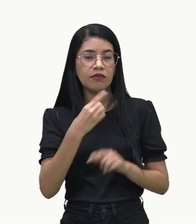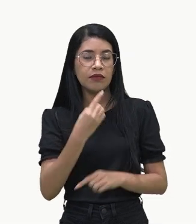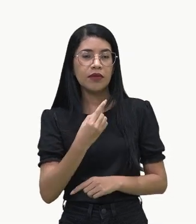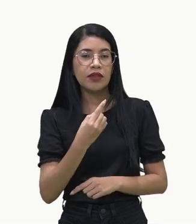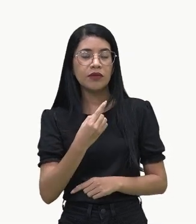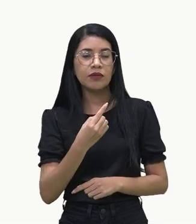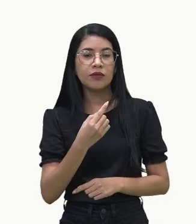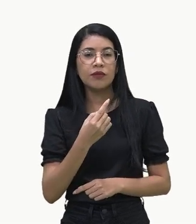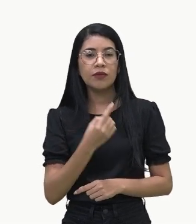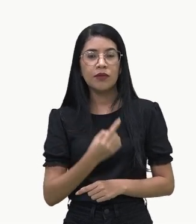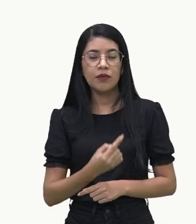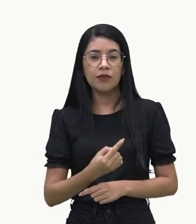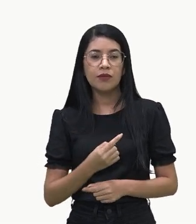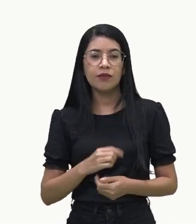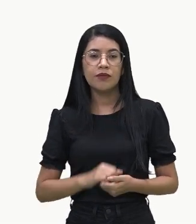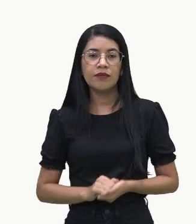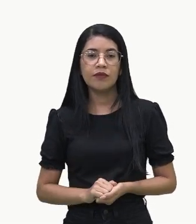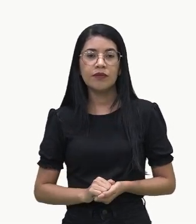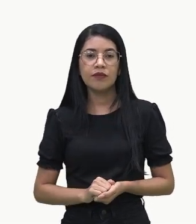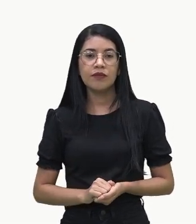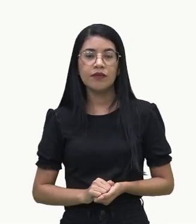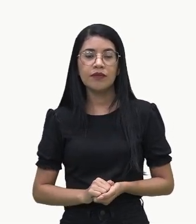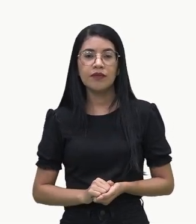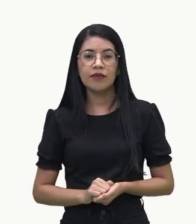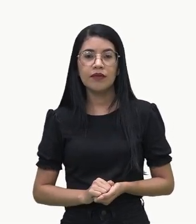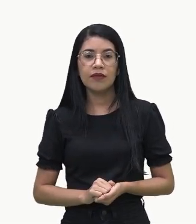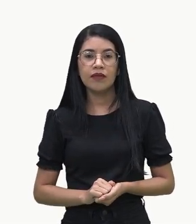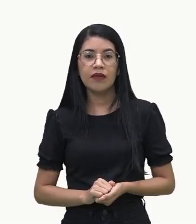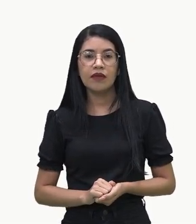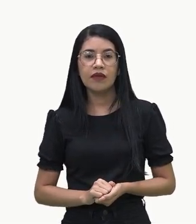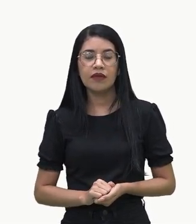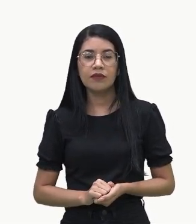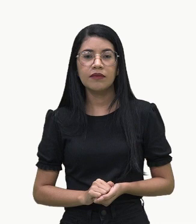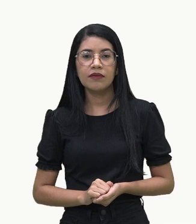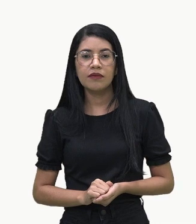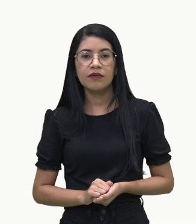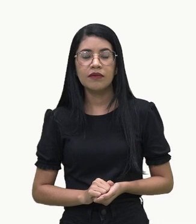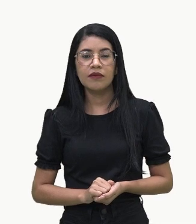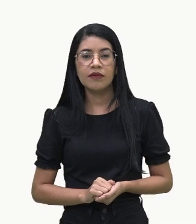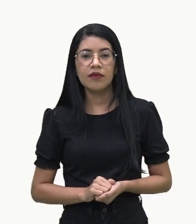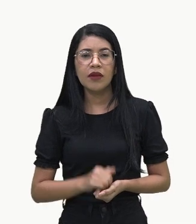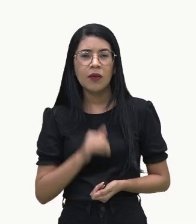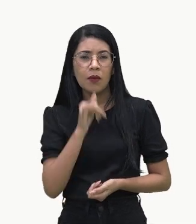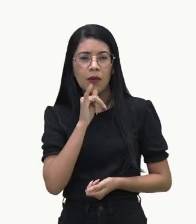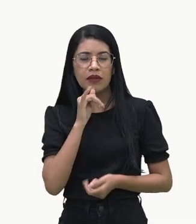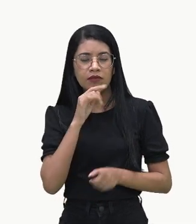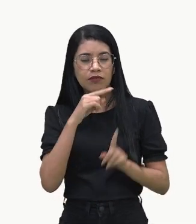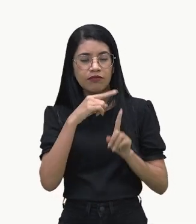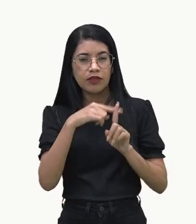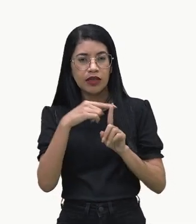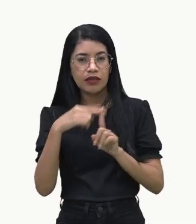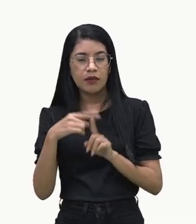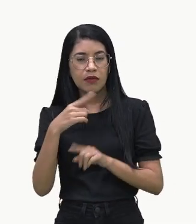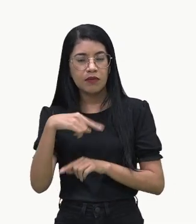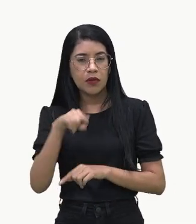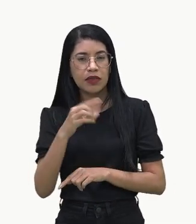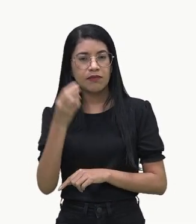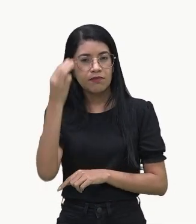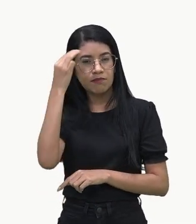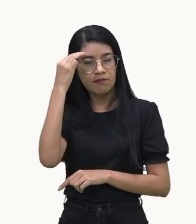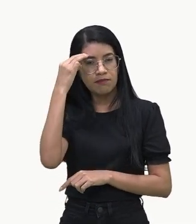adicionado a 1 vai ser 1. Exemplos aí de adição para você na